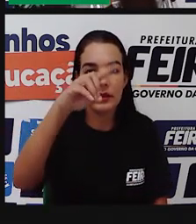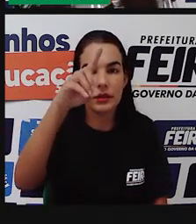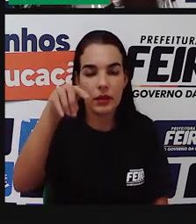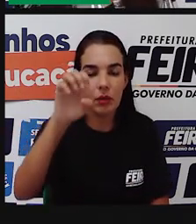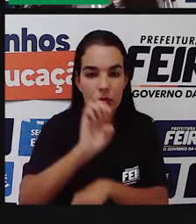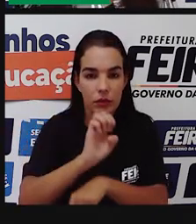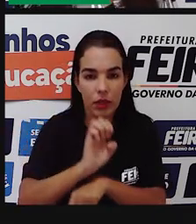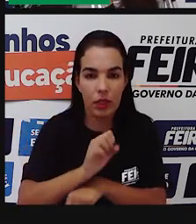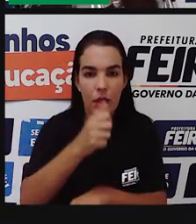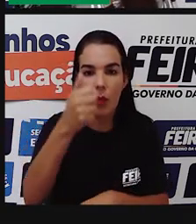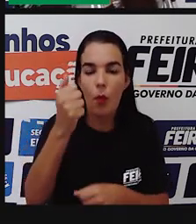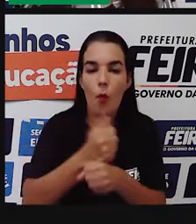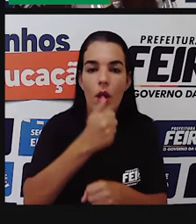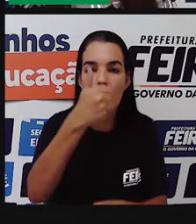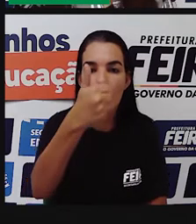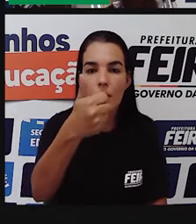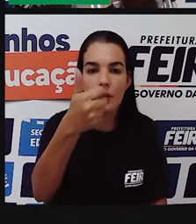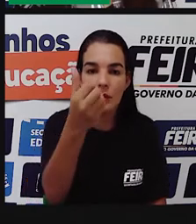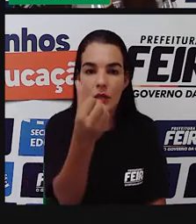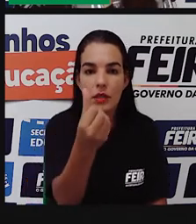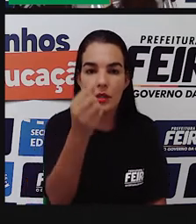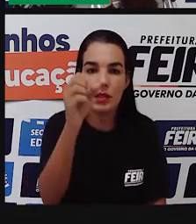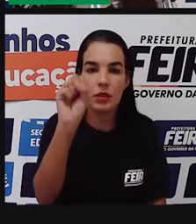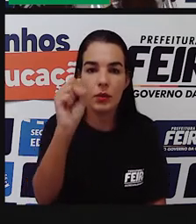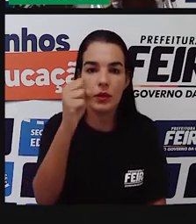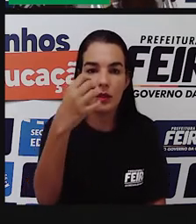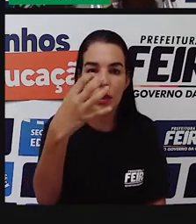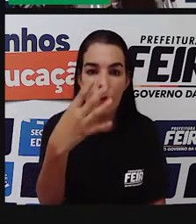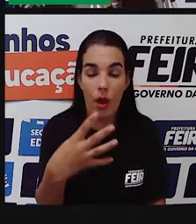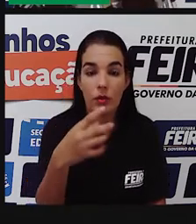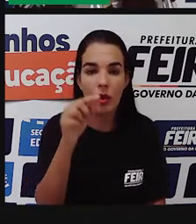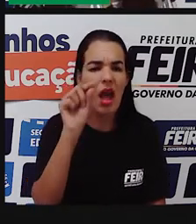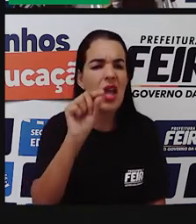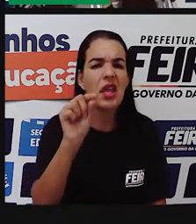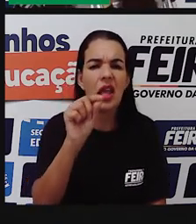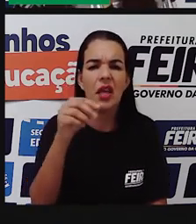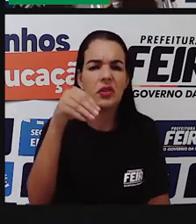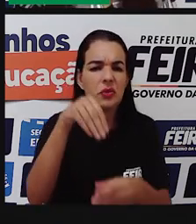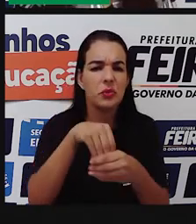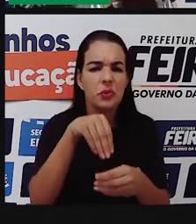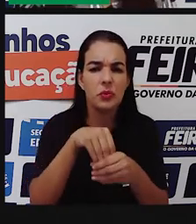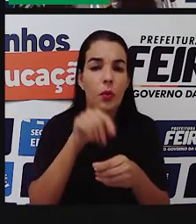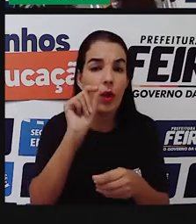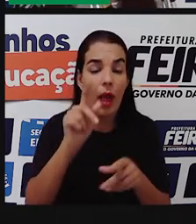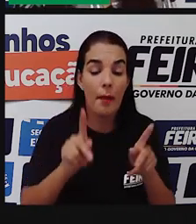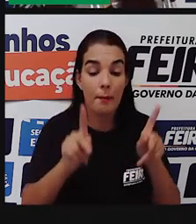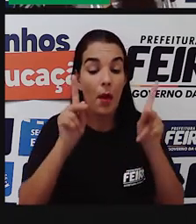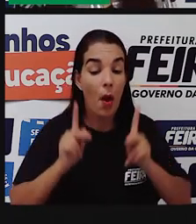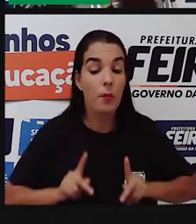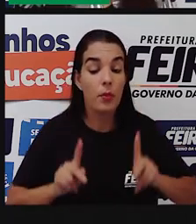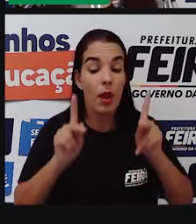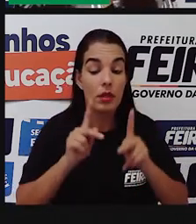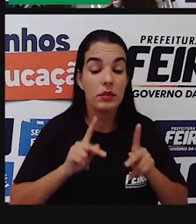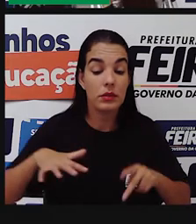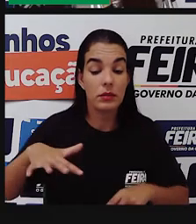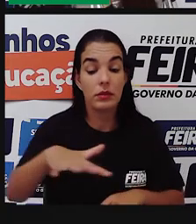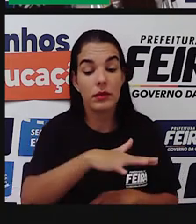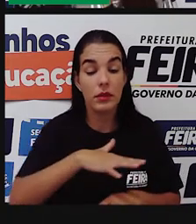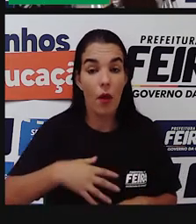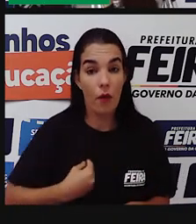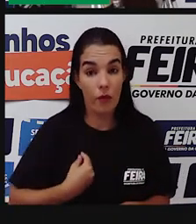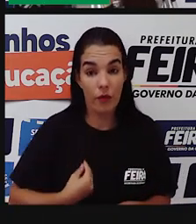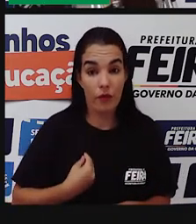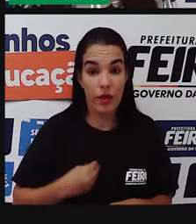1684 e quem participou aí foi a população maranhense, em especial os latifundiários, que eram